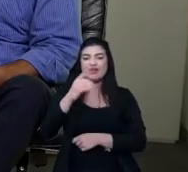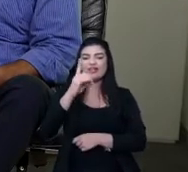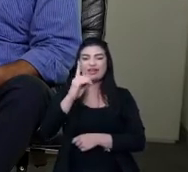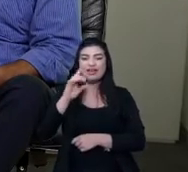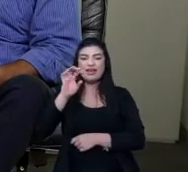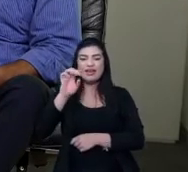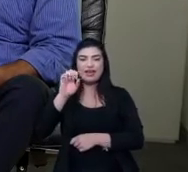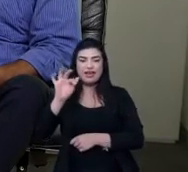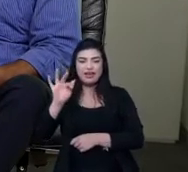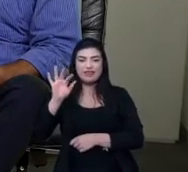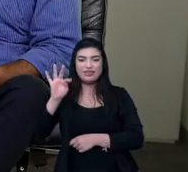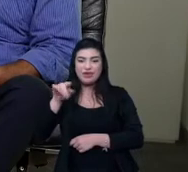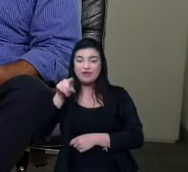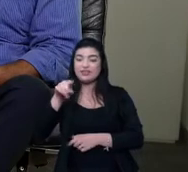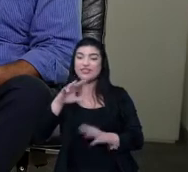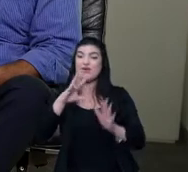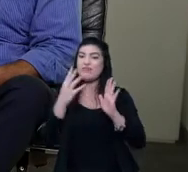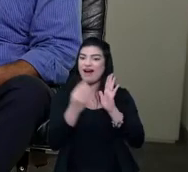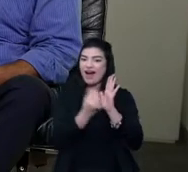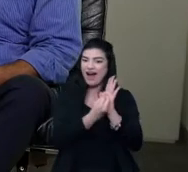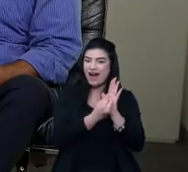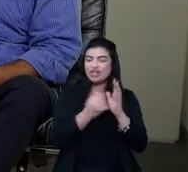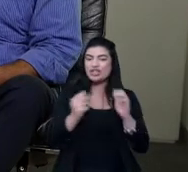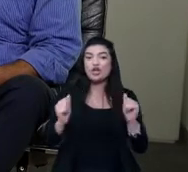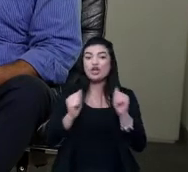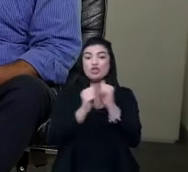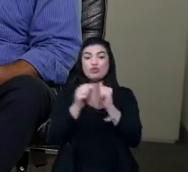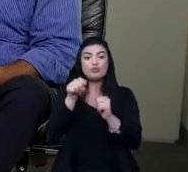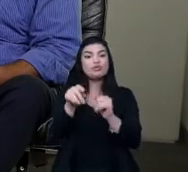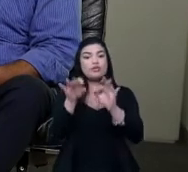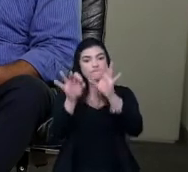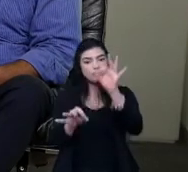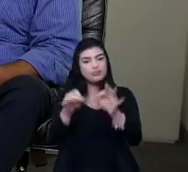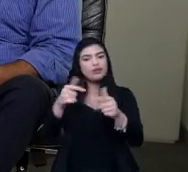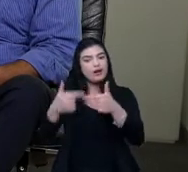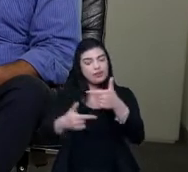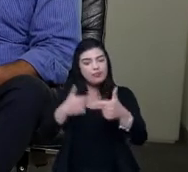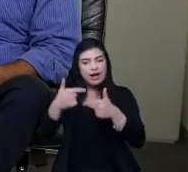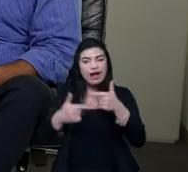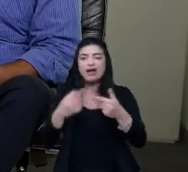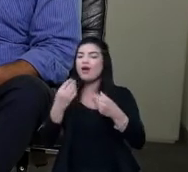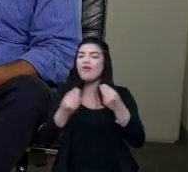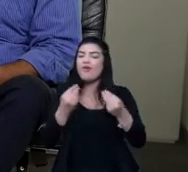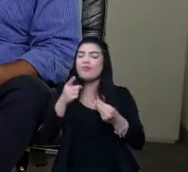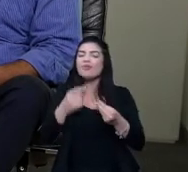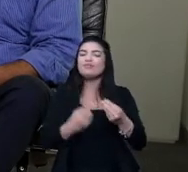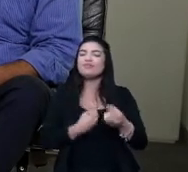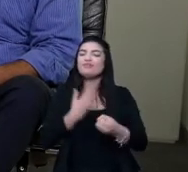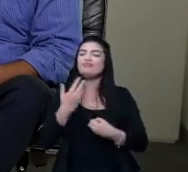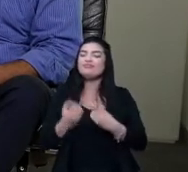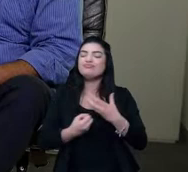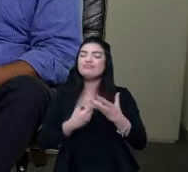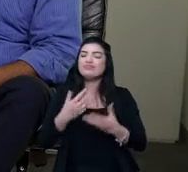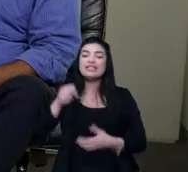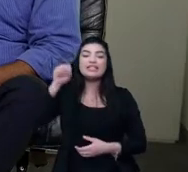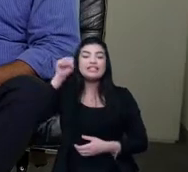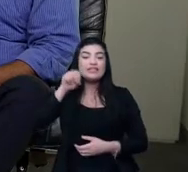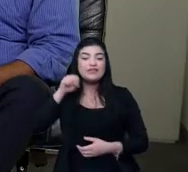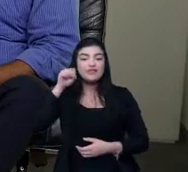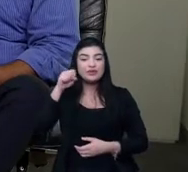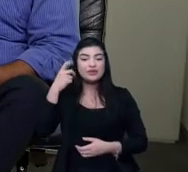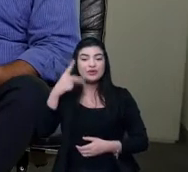Você reproduz no tribunal o que você é de artista e na sua arte o que você é de servidor do tribunal?